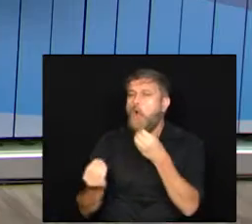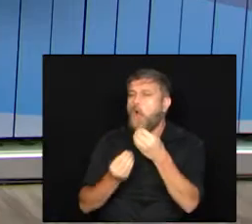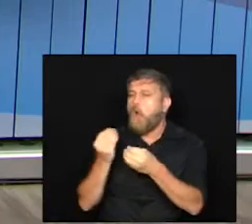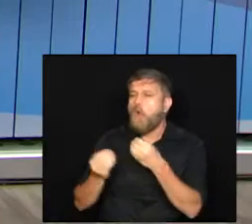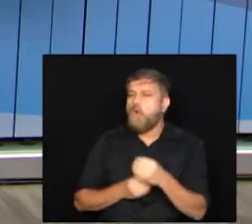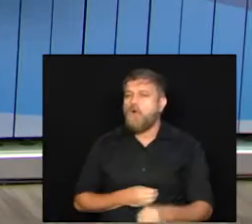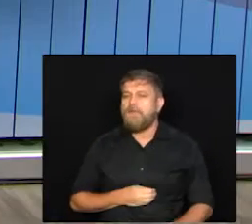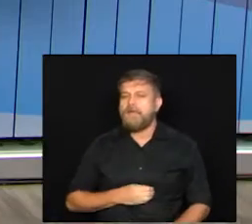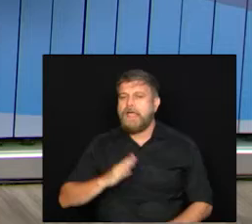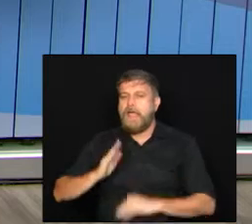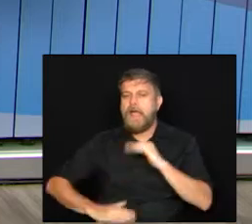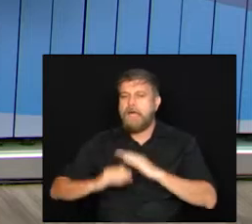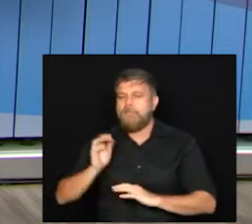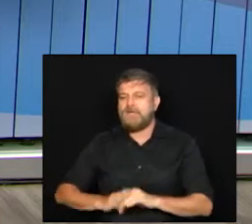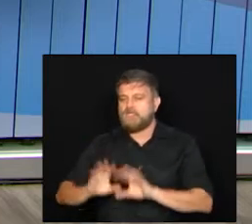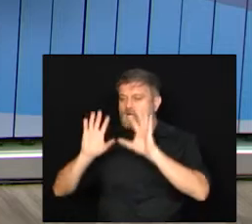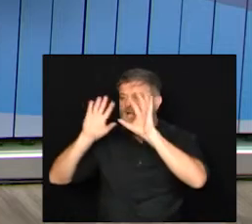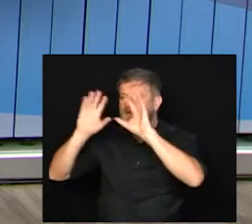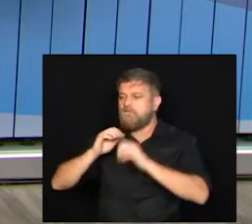a modalidade?